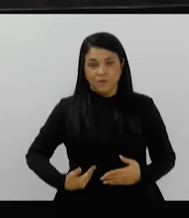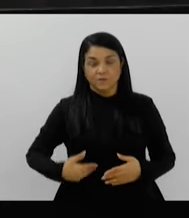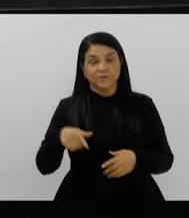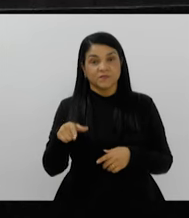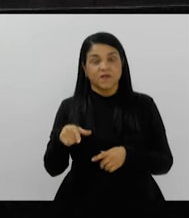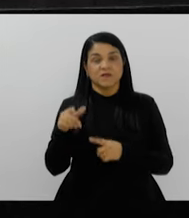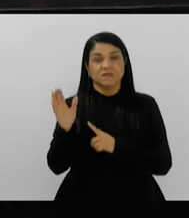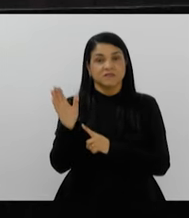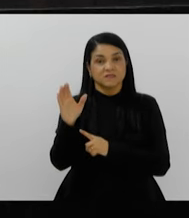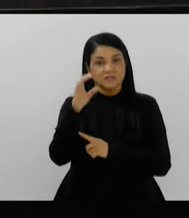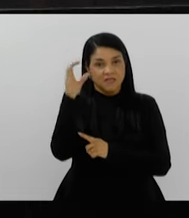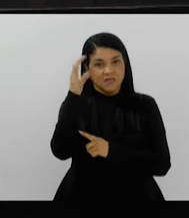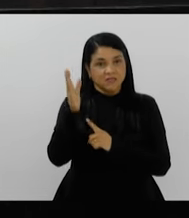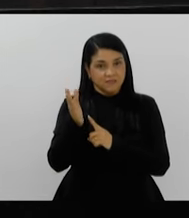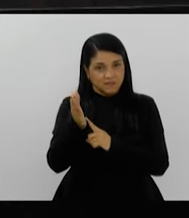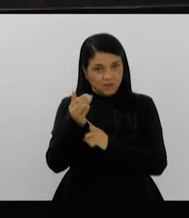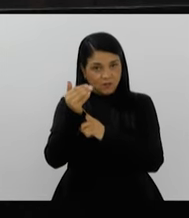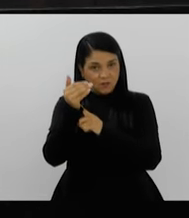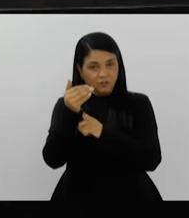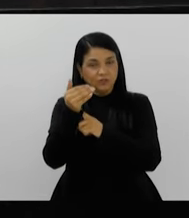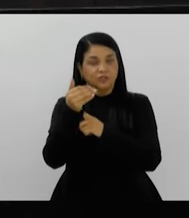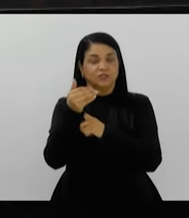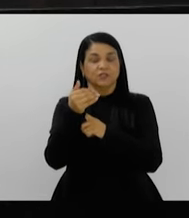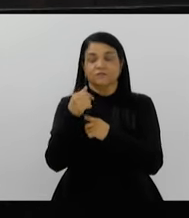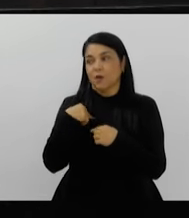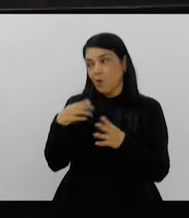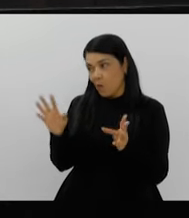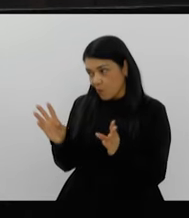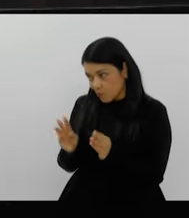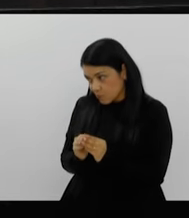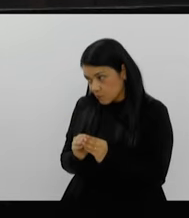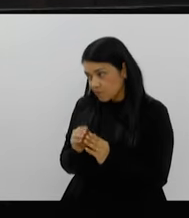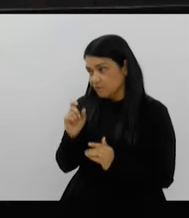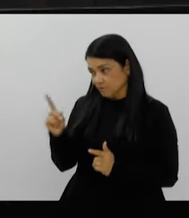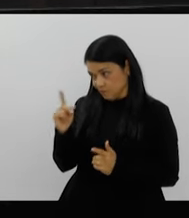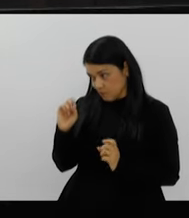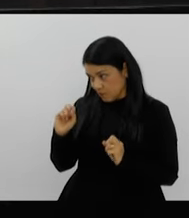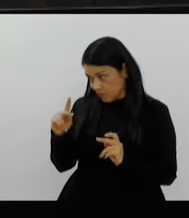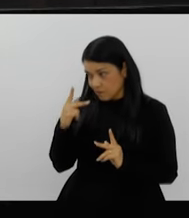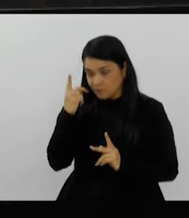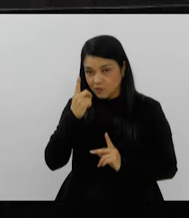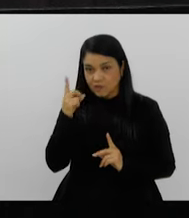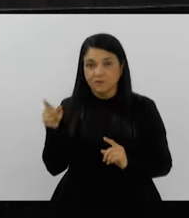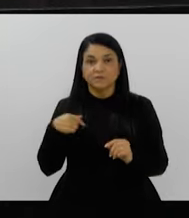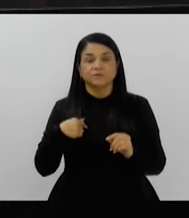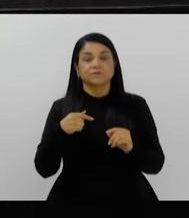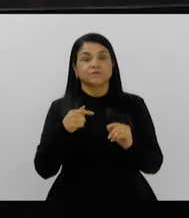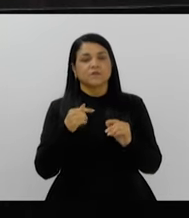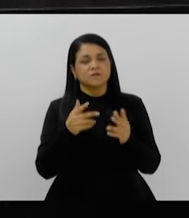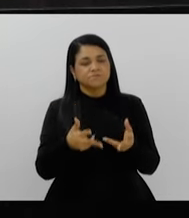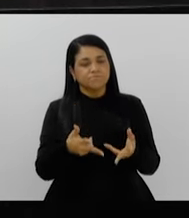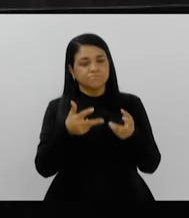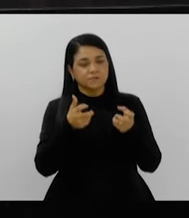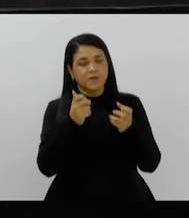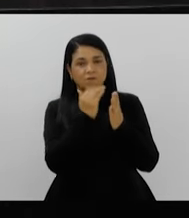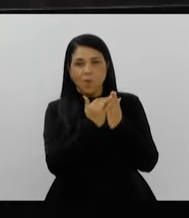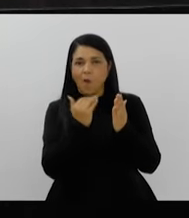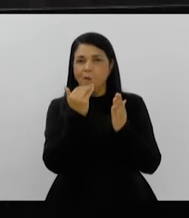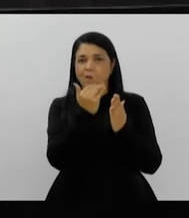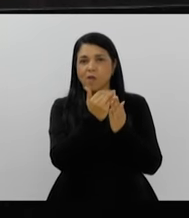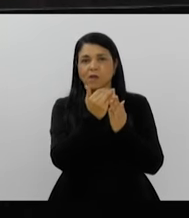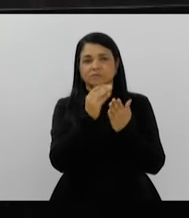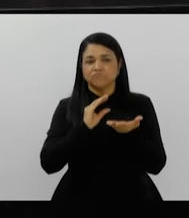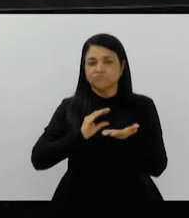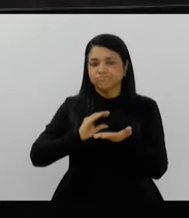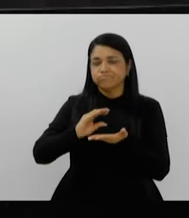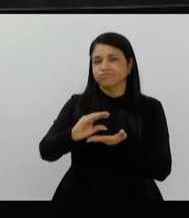é verdade? Para concluir, deputada. Para concluir, observa um aumento relativo, então,